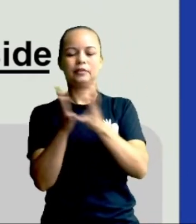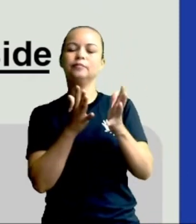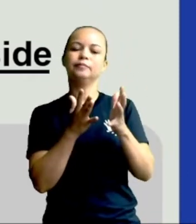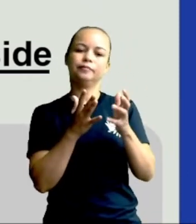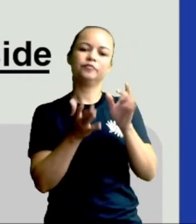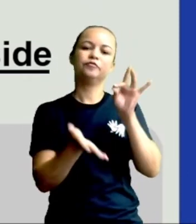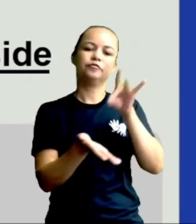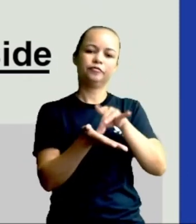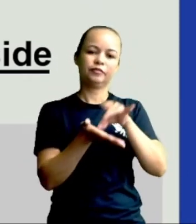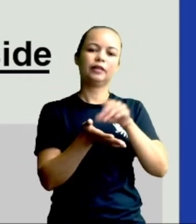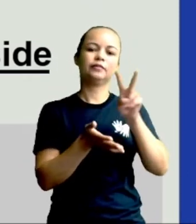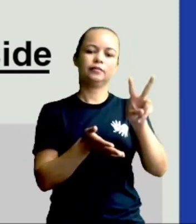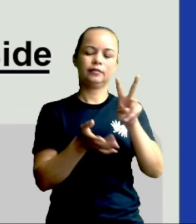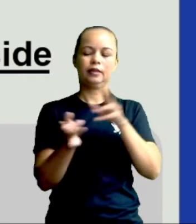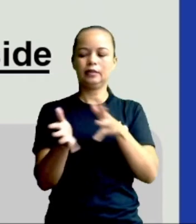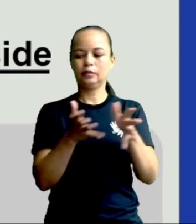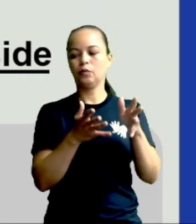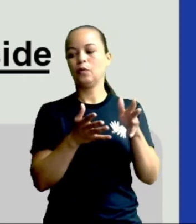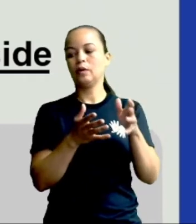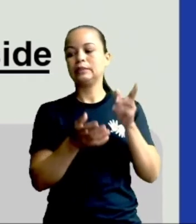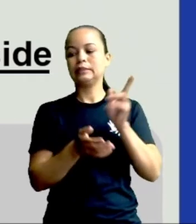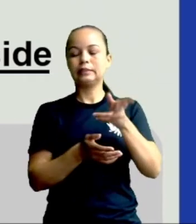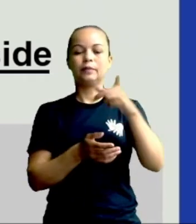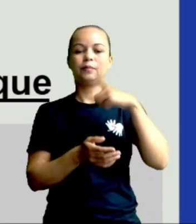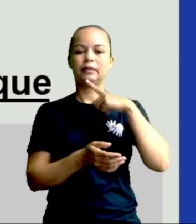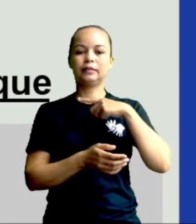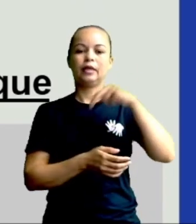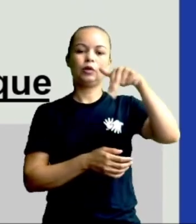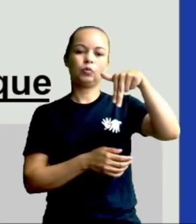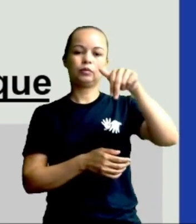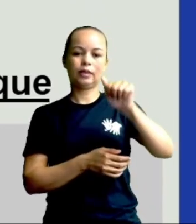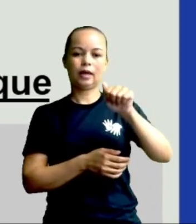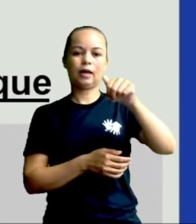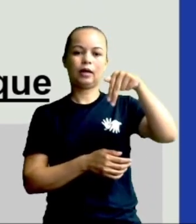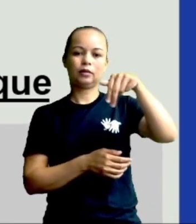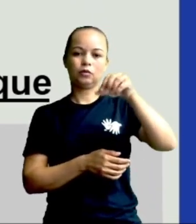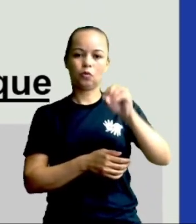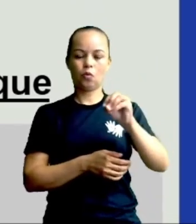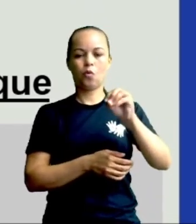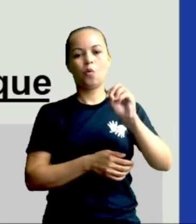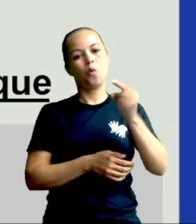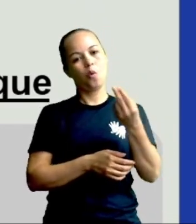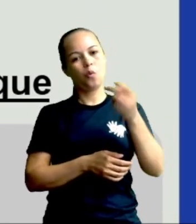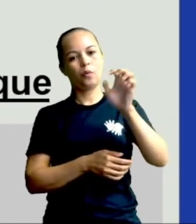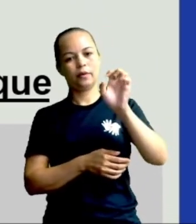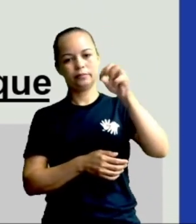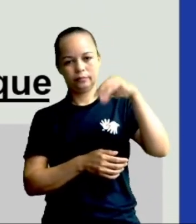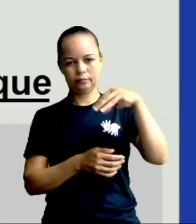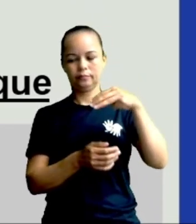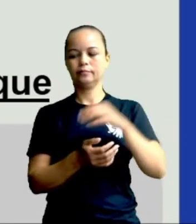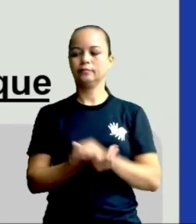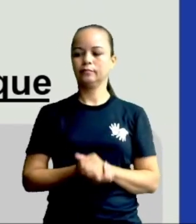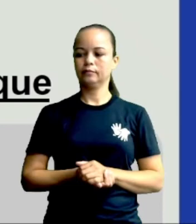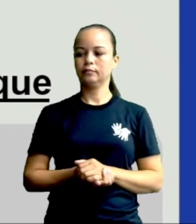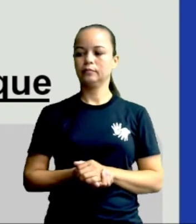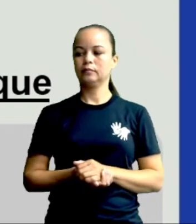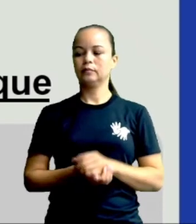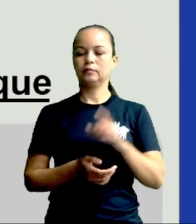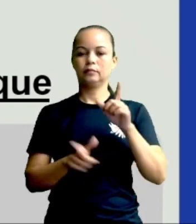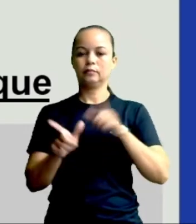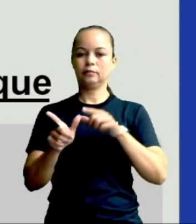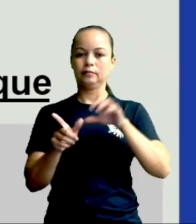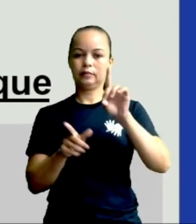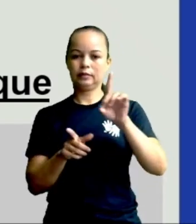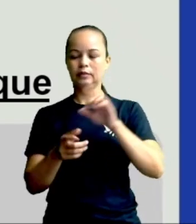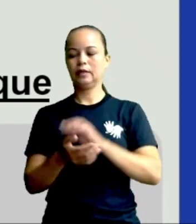sempre recebe a preposição em na ONU a letra de os alunos